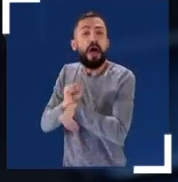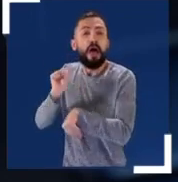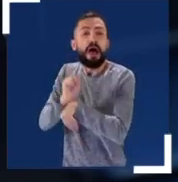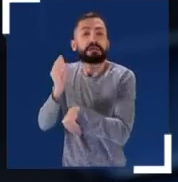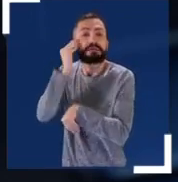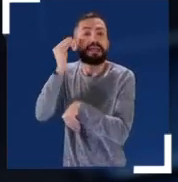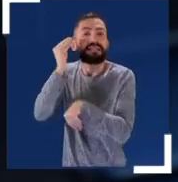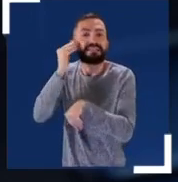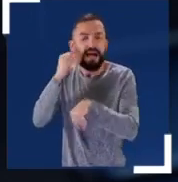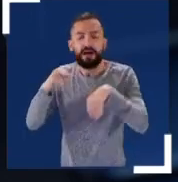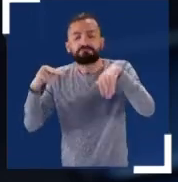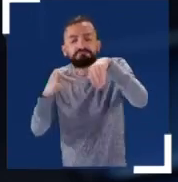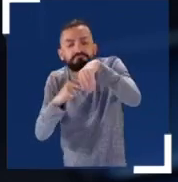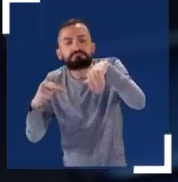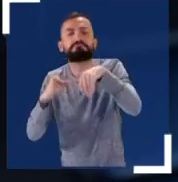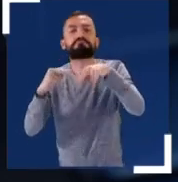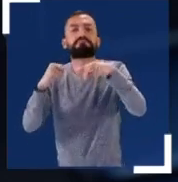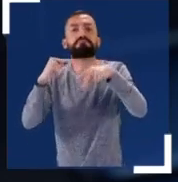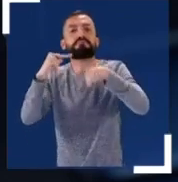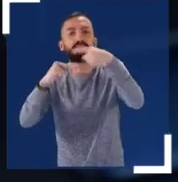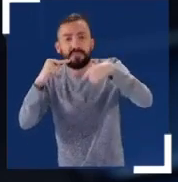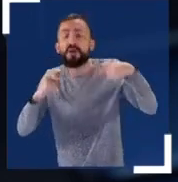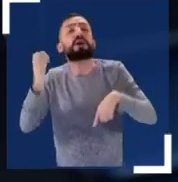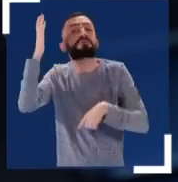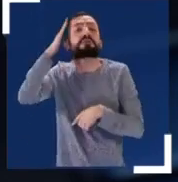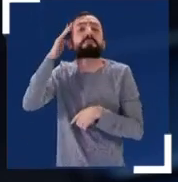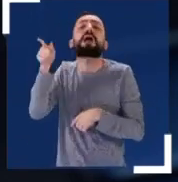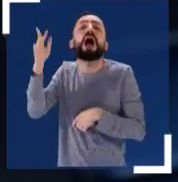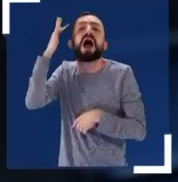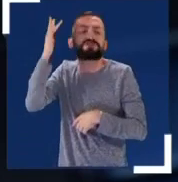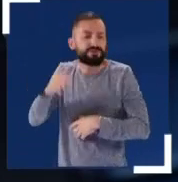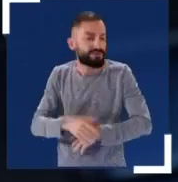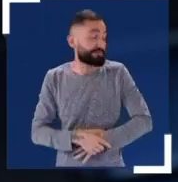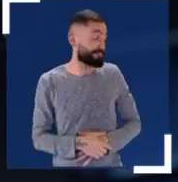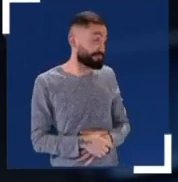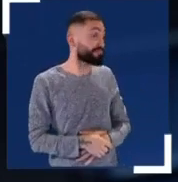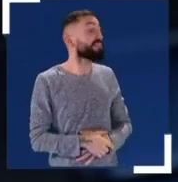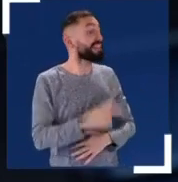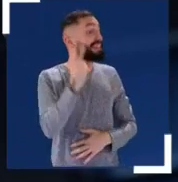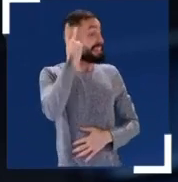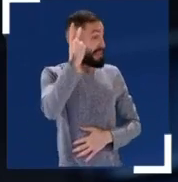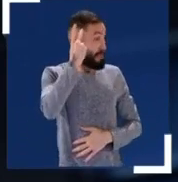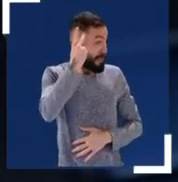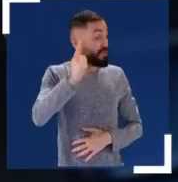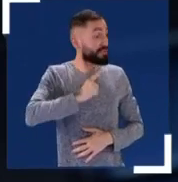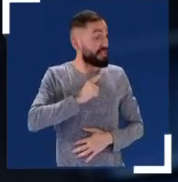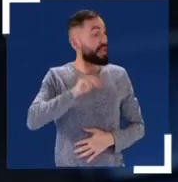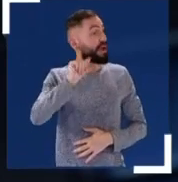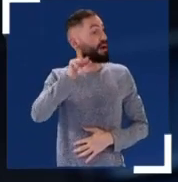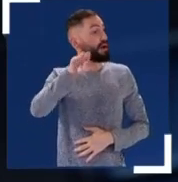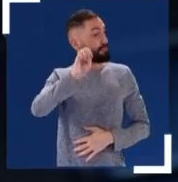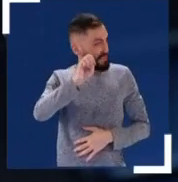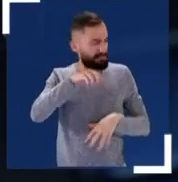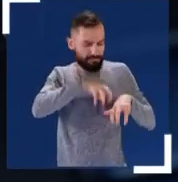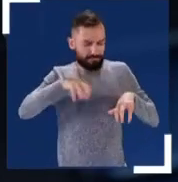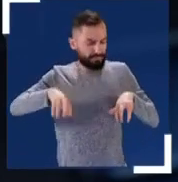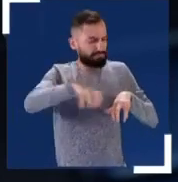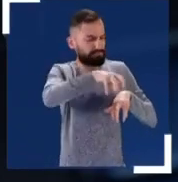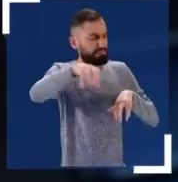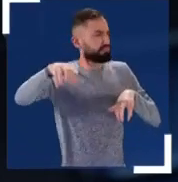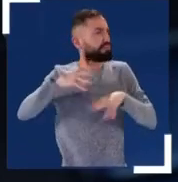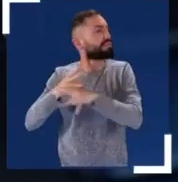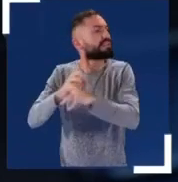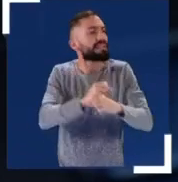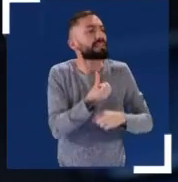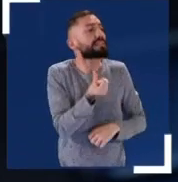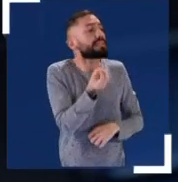imagem. Gostaria de conhecer mais detalhes sobre a sua proposta. São Paulo tem 60 unidades de AMES. Os AMES são uma grande referência,